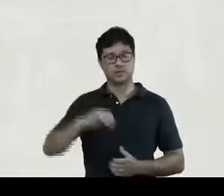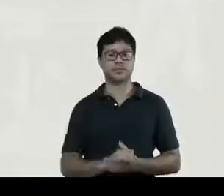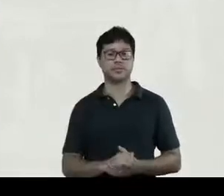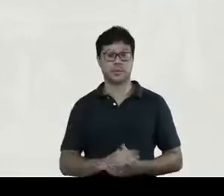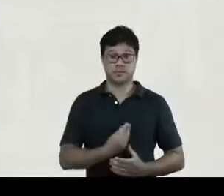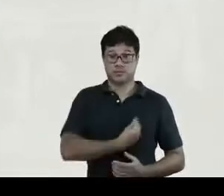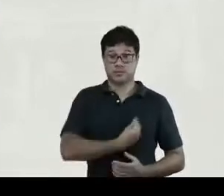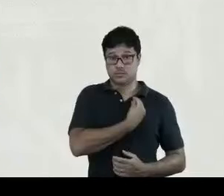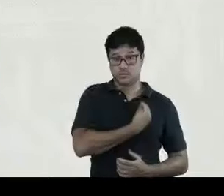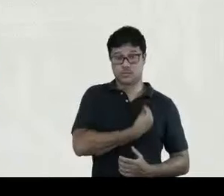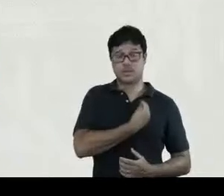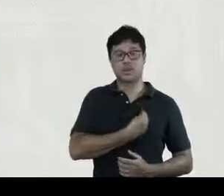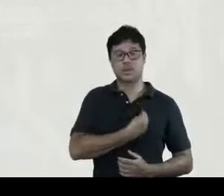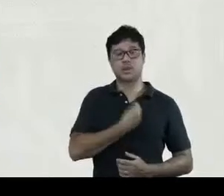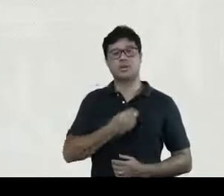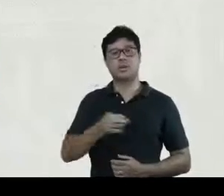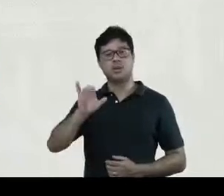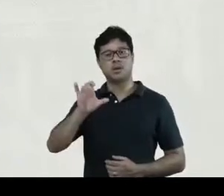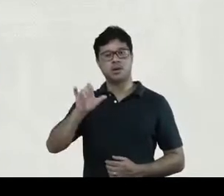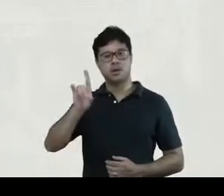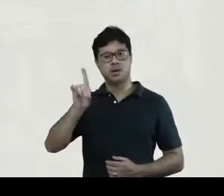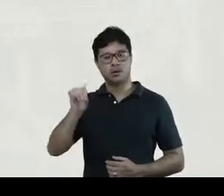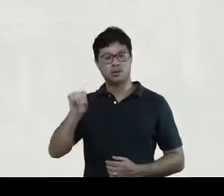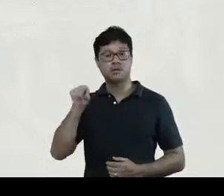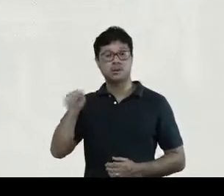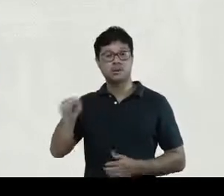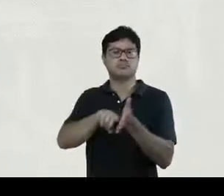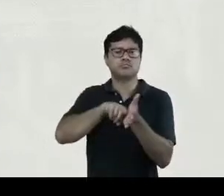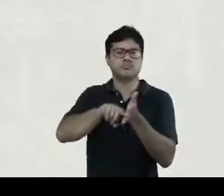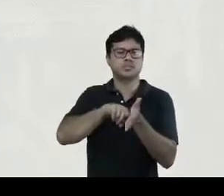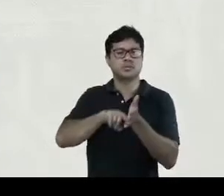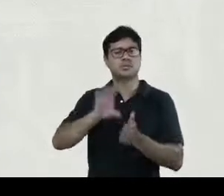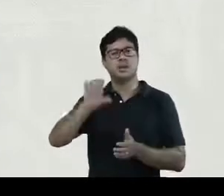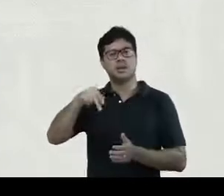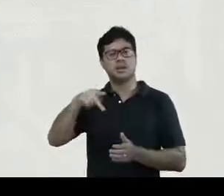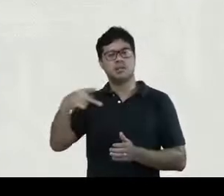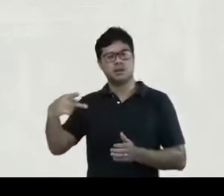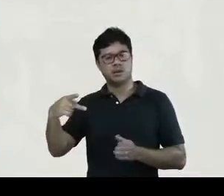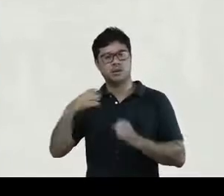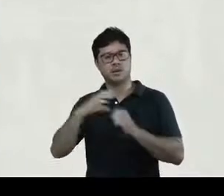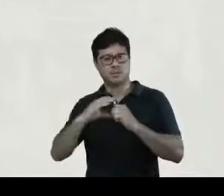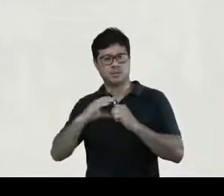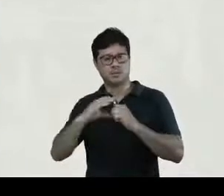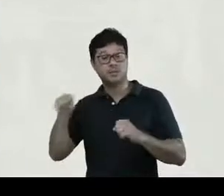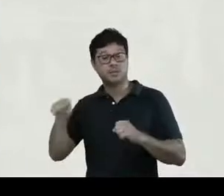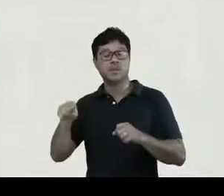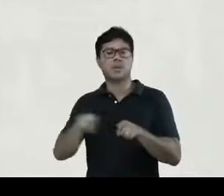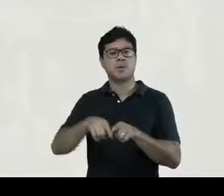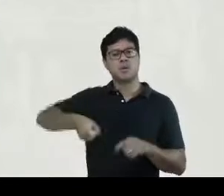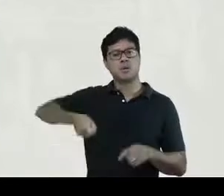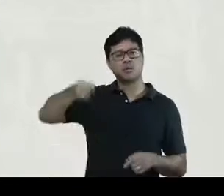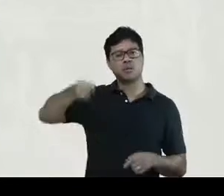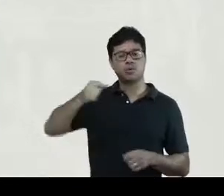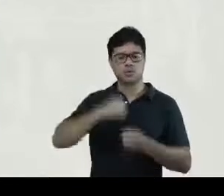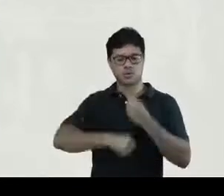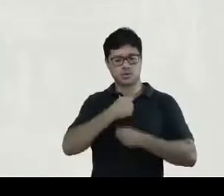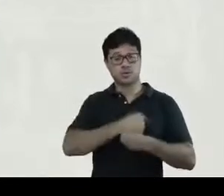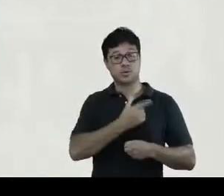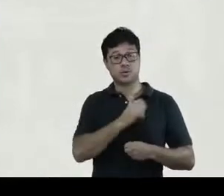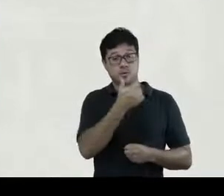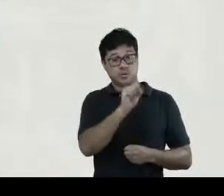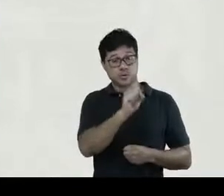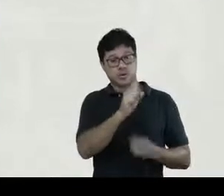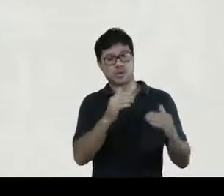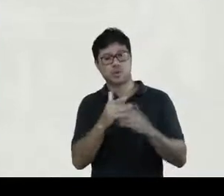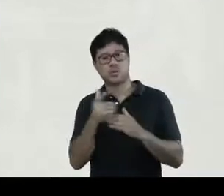Conosco também o Dr. Ricardo Pimenta, que é pesquisador 2 do CNPq, com bolsa de produtividade, e entre 2018 e